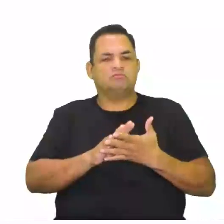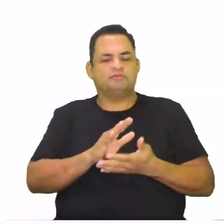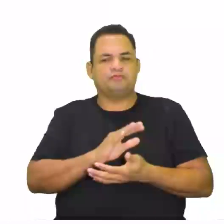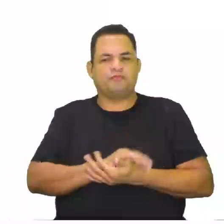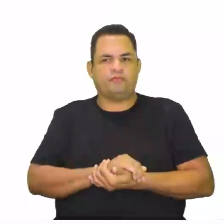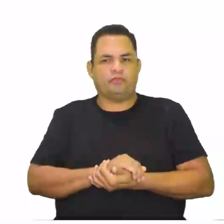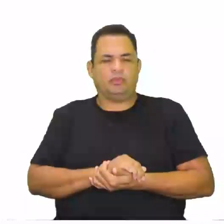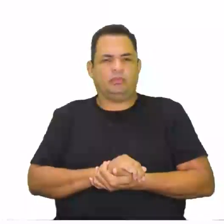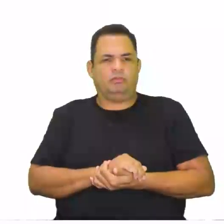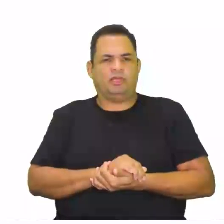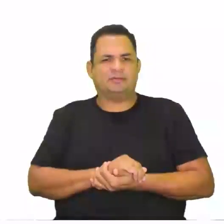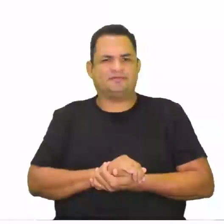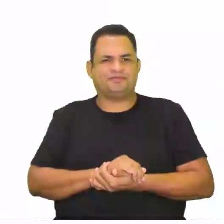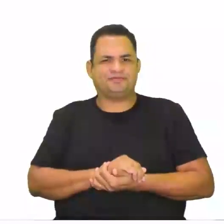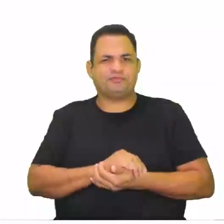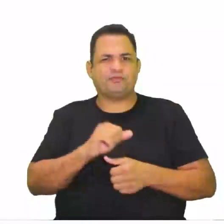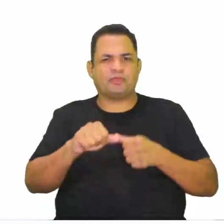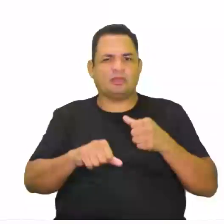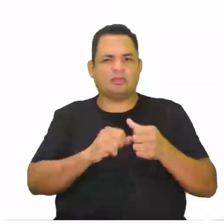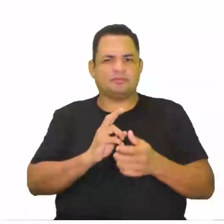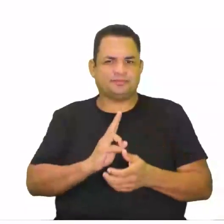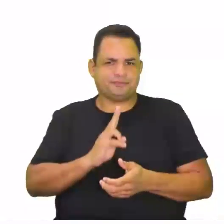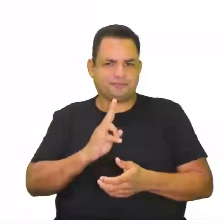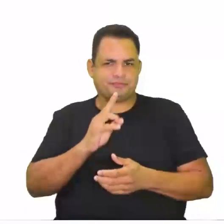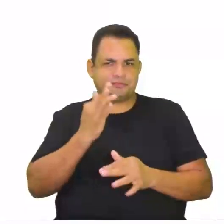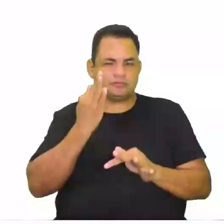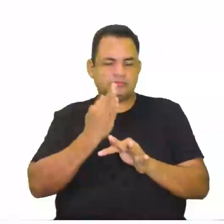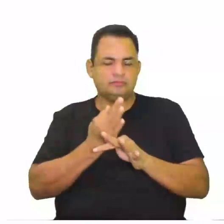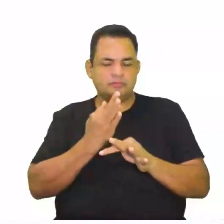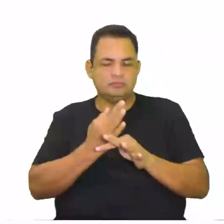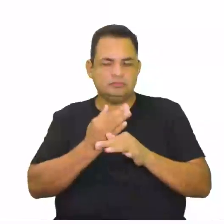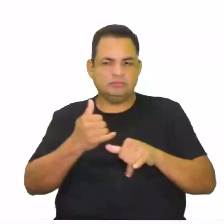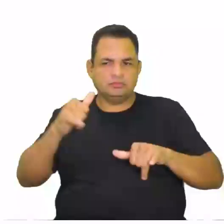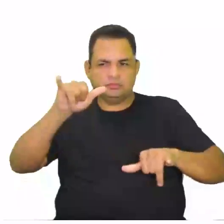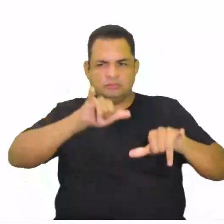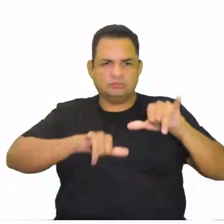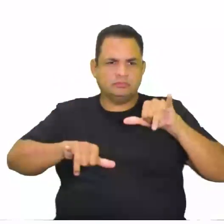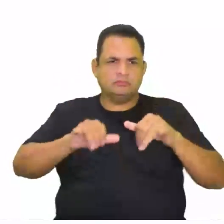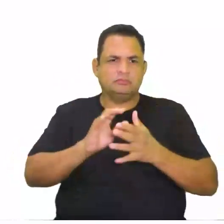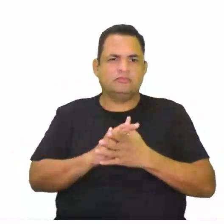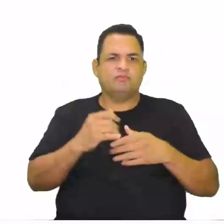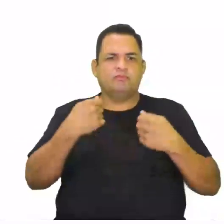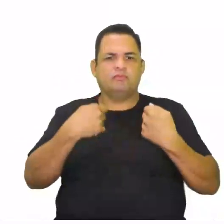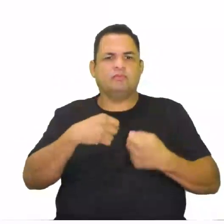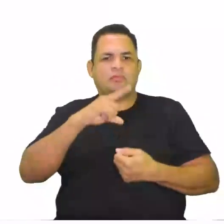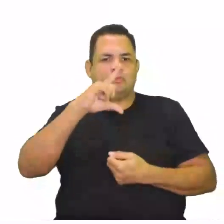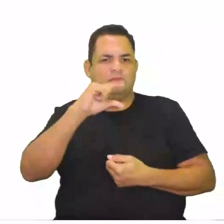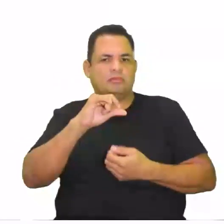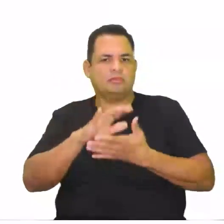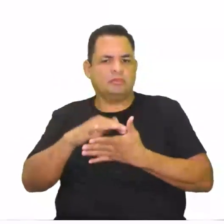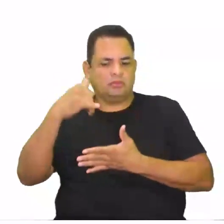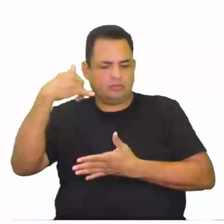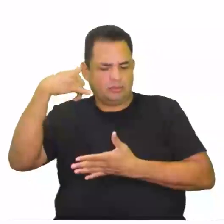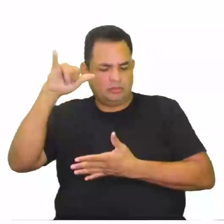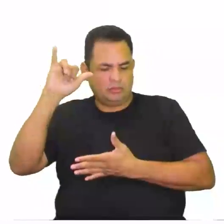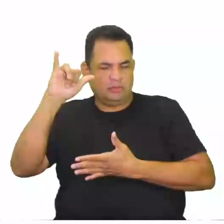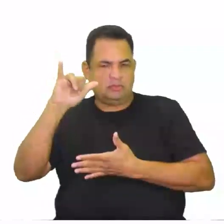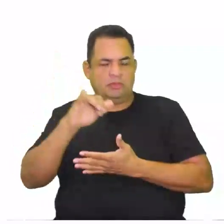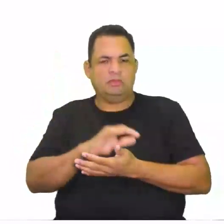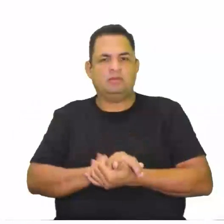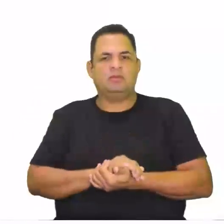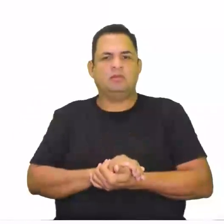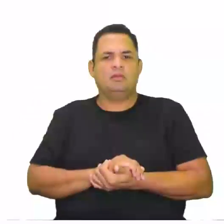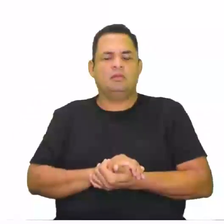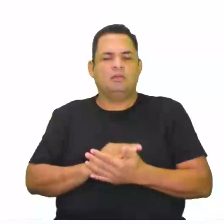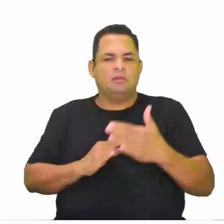que sofrem uma modificação temporária por processos físicos e químicos, devem ser minimizados